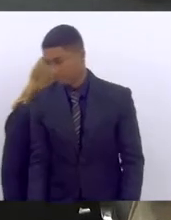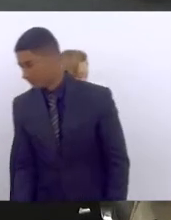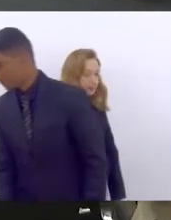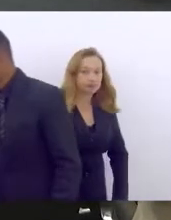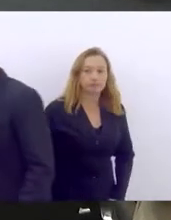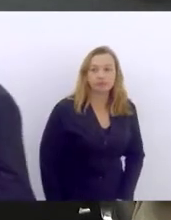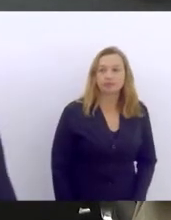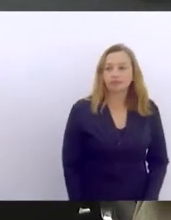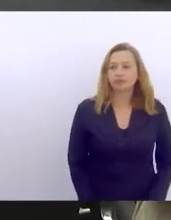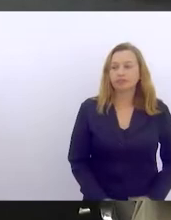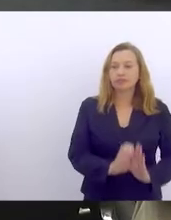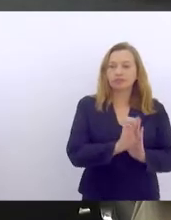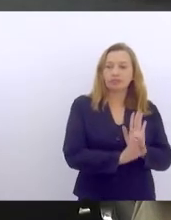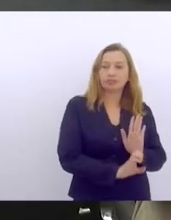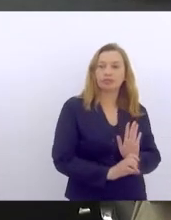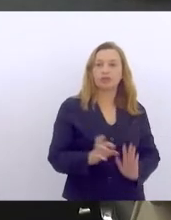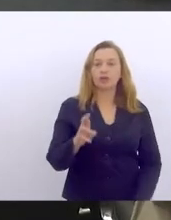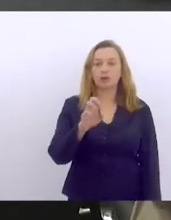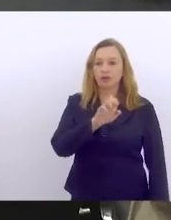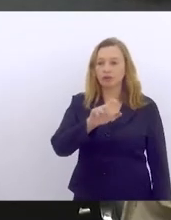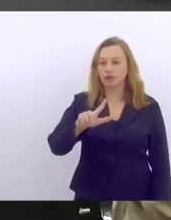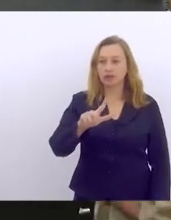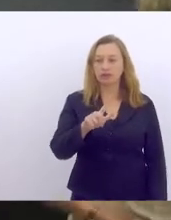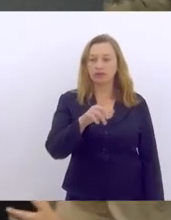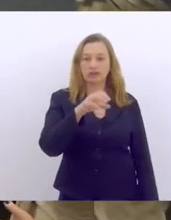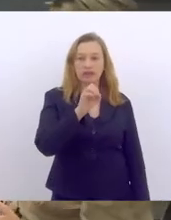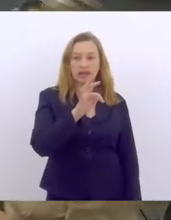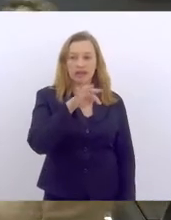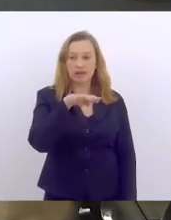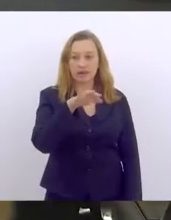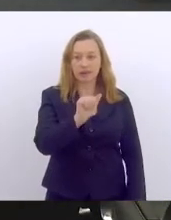As emendas são do coronel Salema, não está presente.